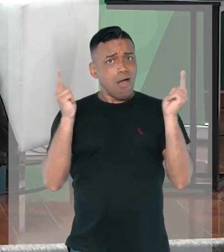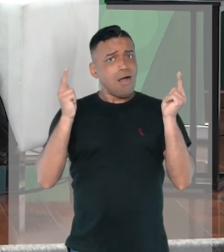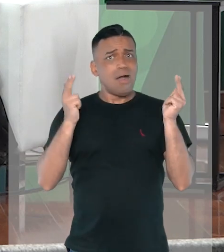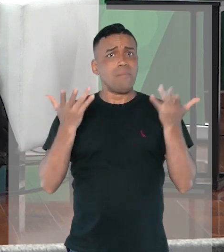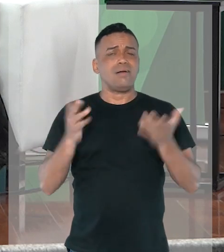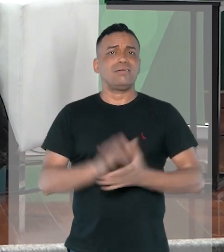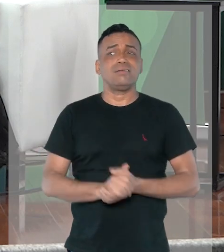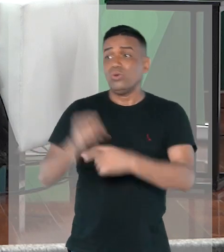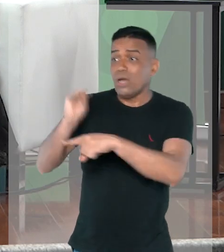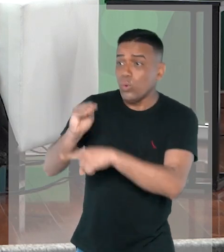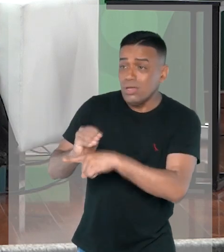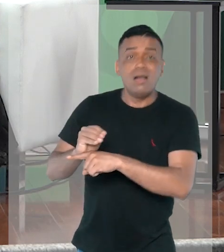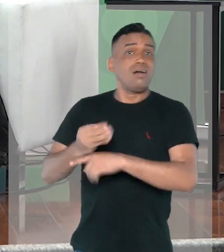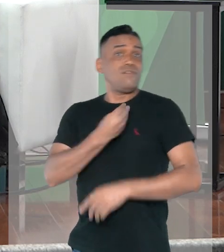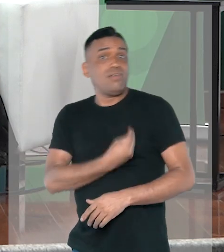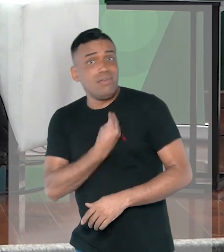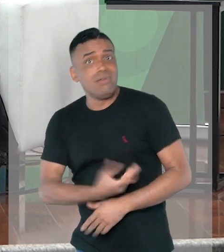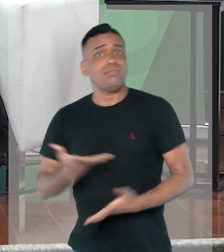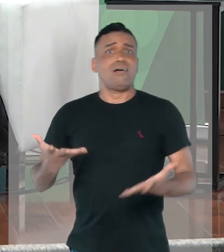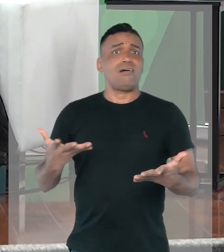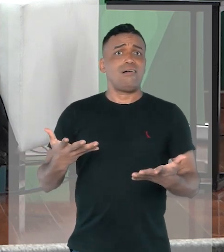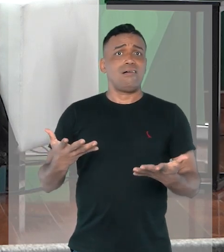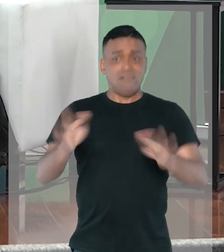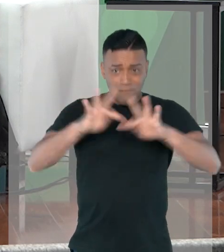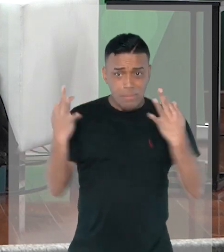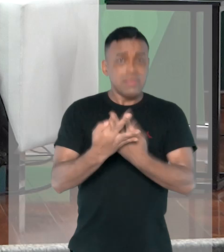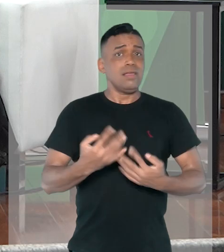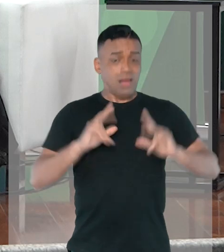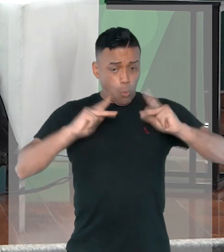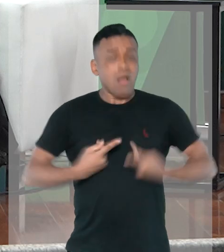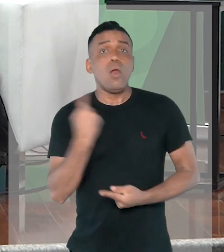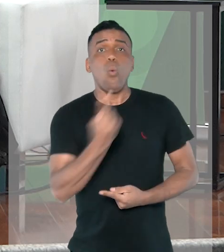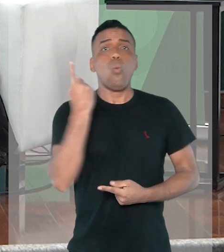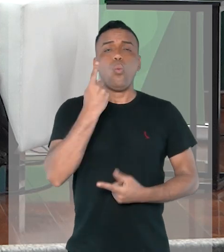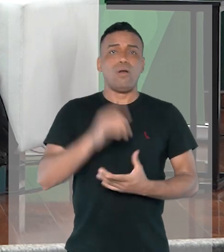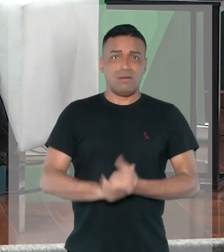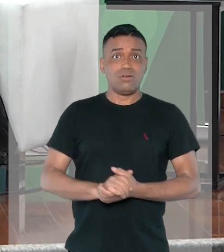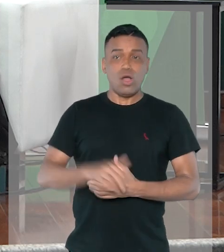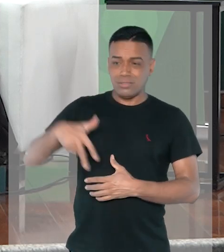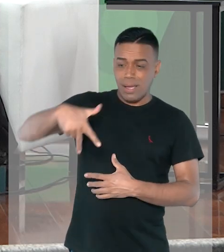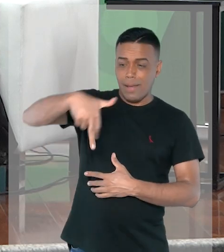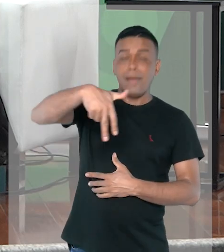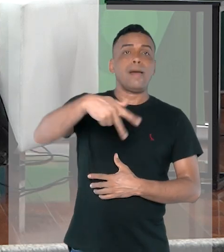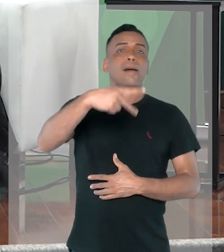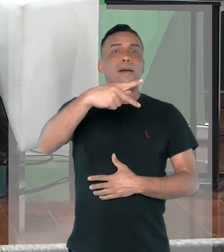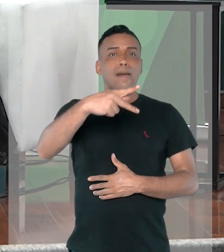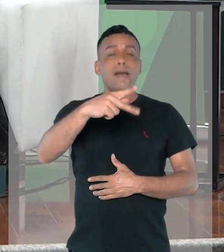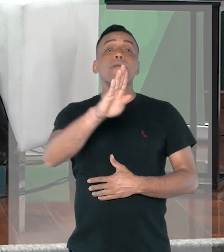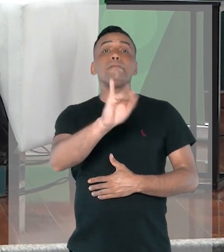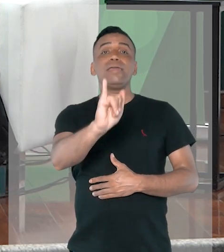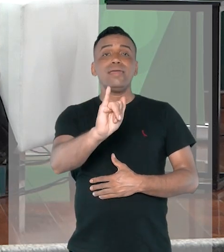não está cuidando de um dos outros, é uma família só, a família humana. Somos bípedes. Os livros budistas começam